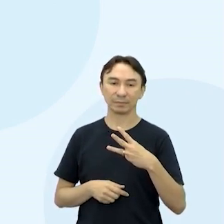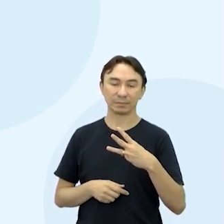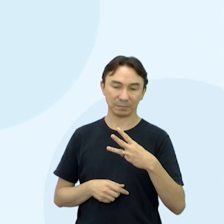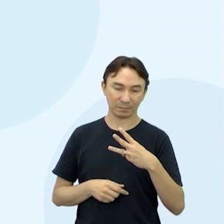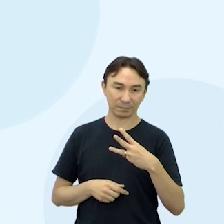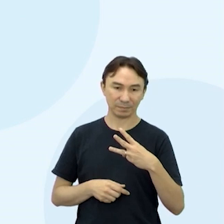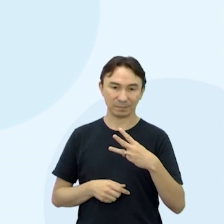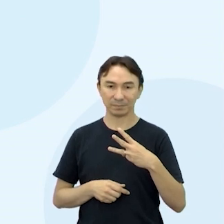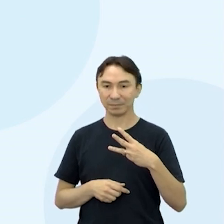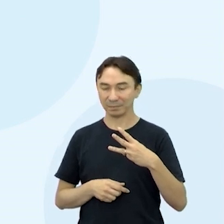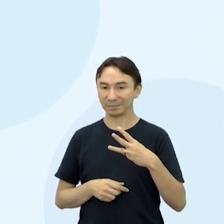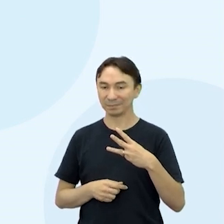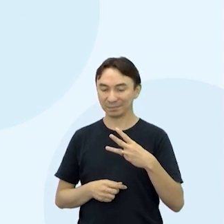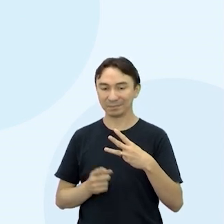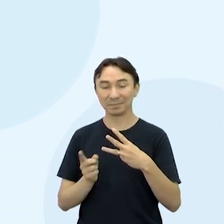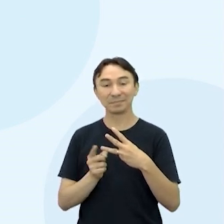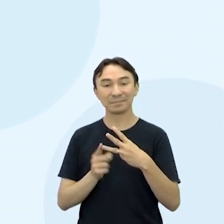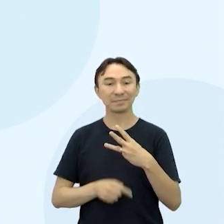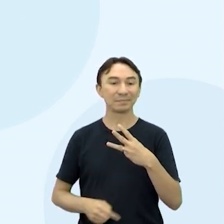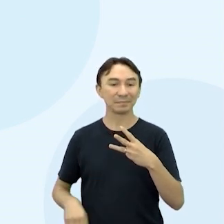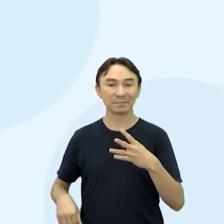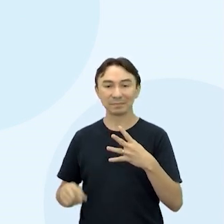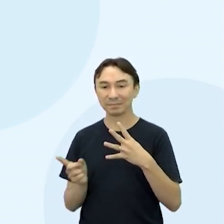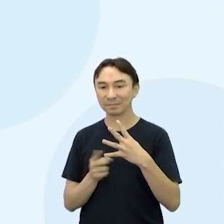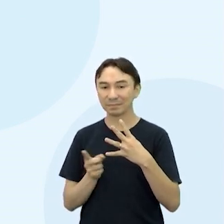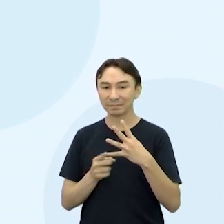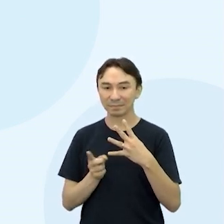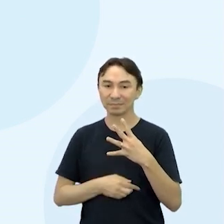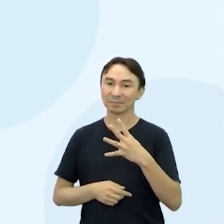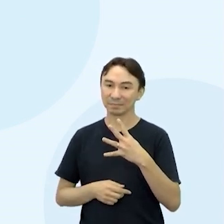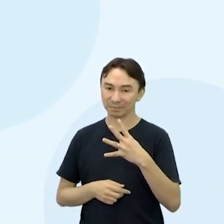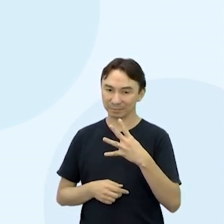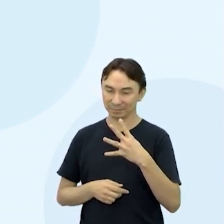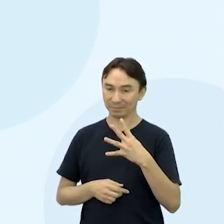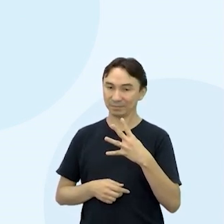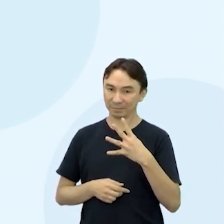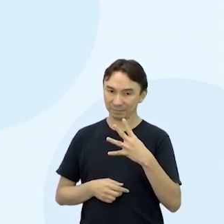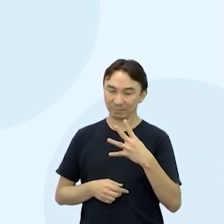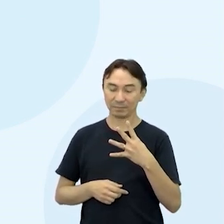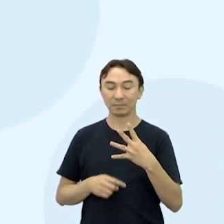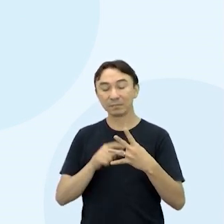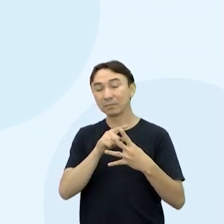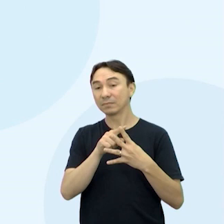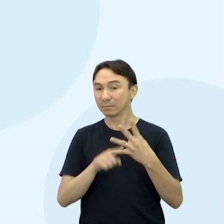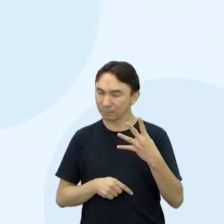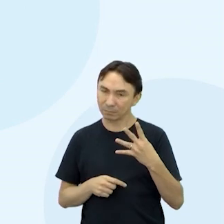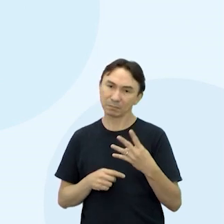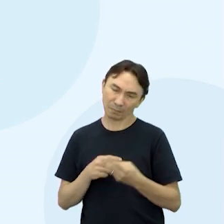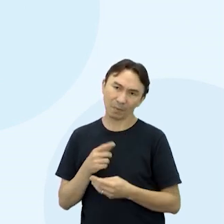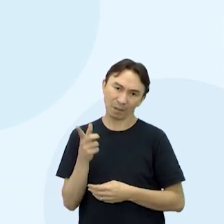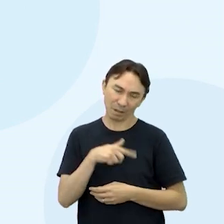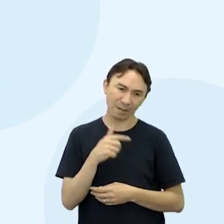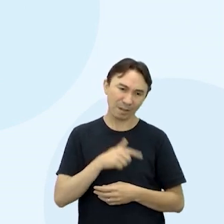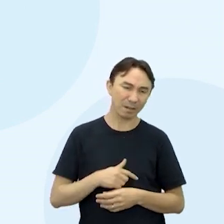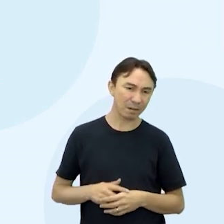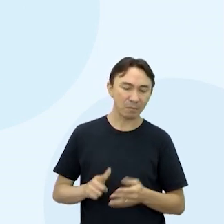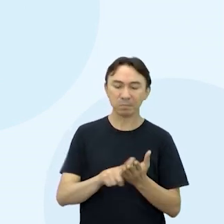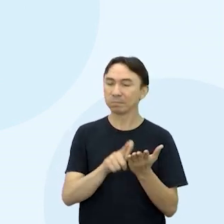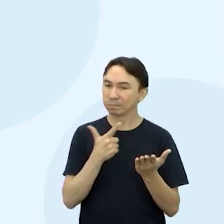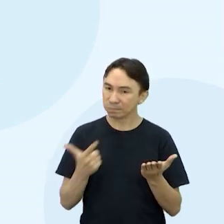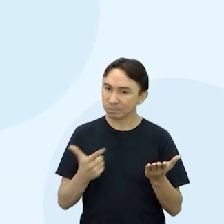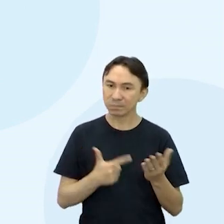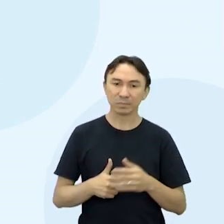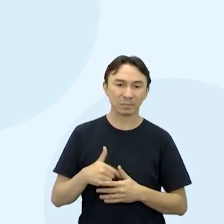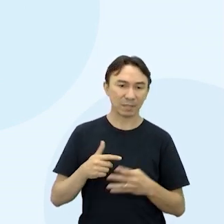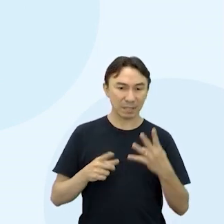nome do jornal é o Australiano. Muito legal isso. The Australian Financial Review. Então, esse aqui é o jornal que mais específico voltado para